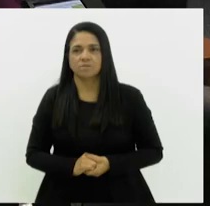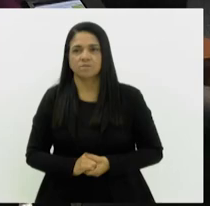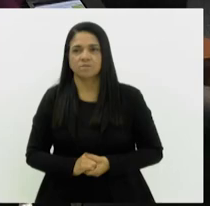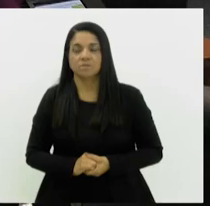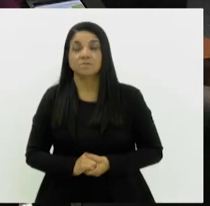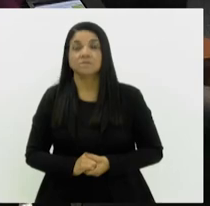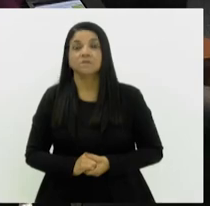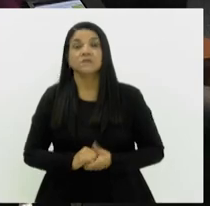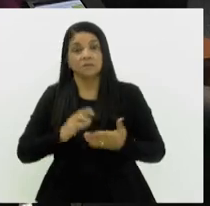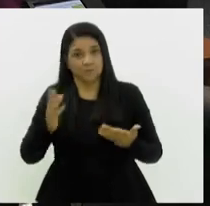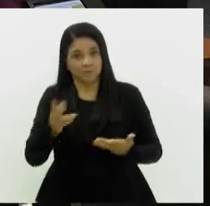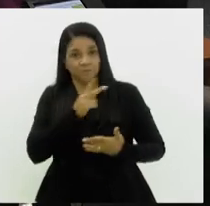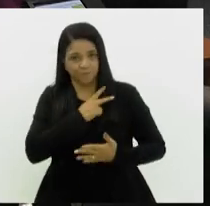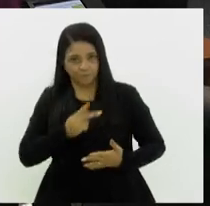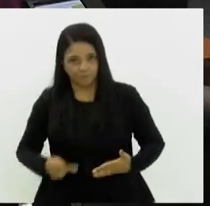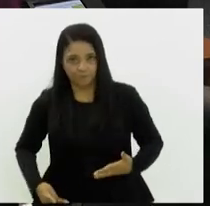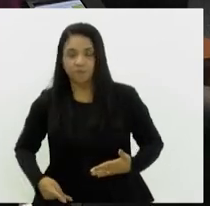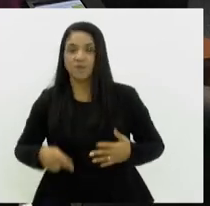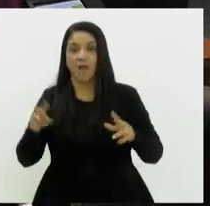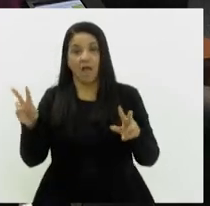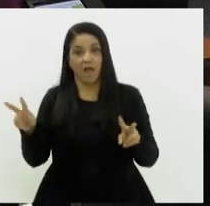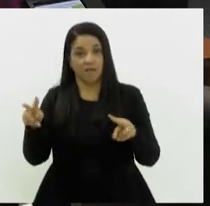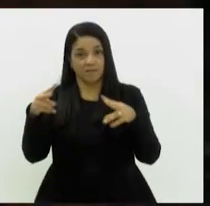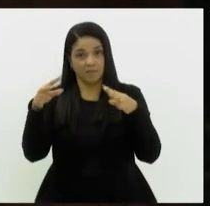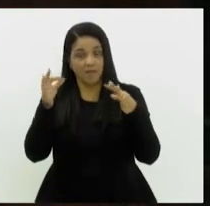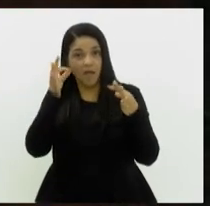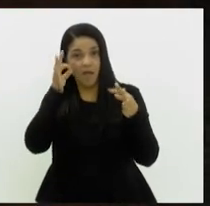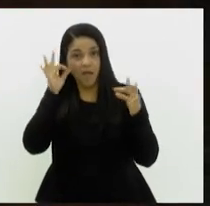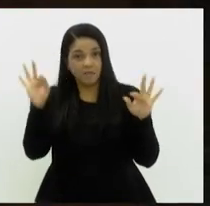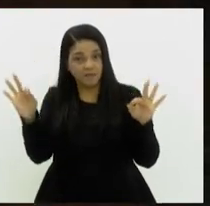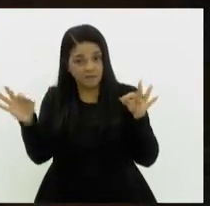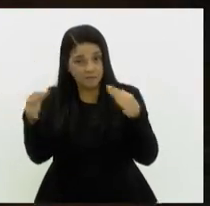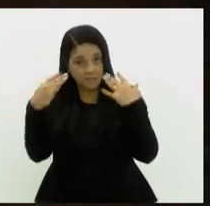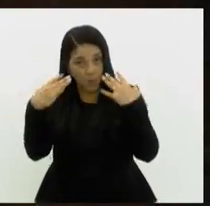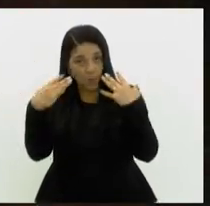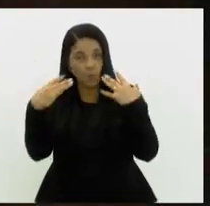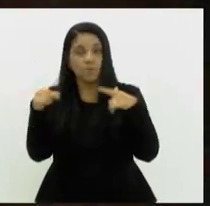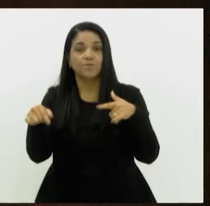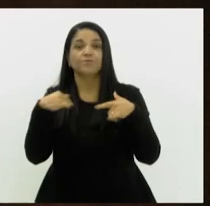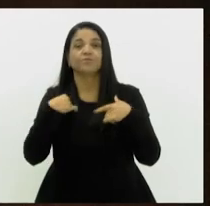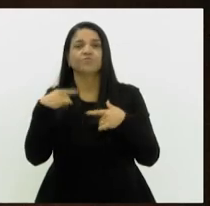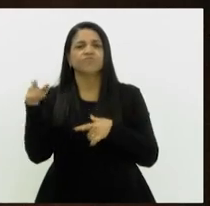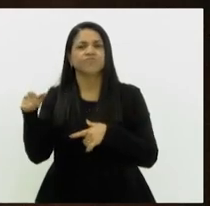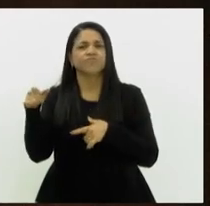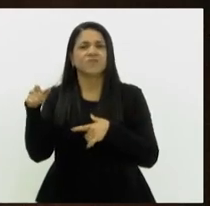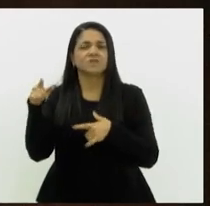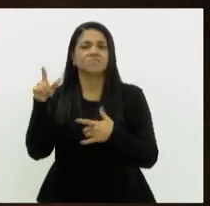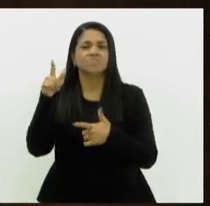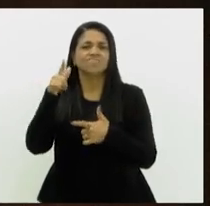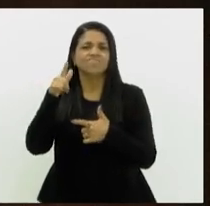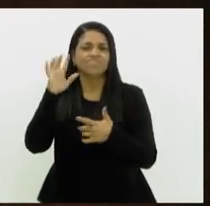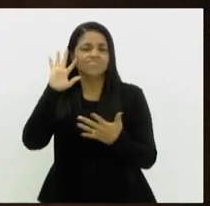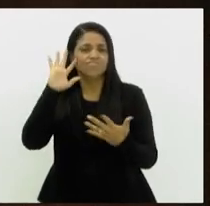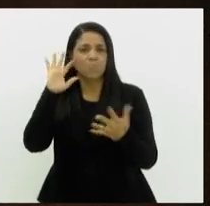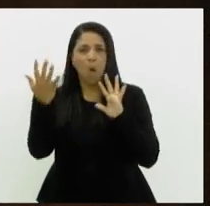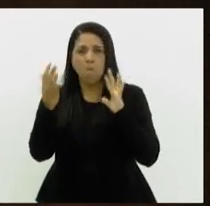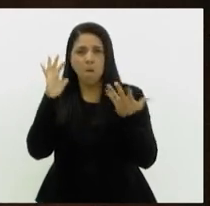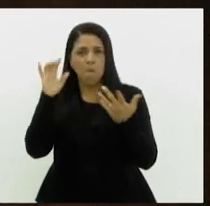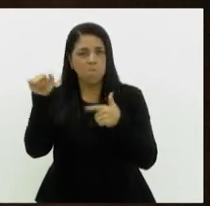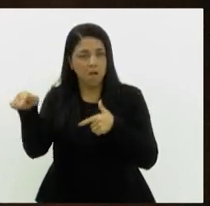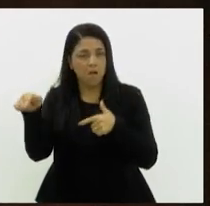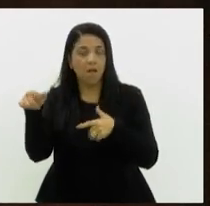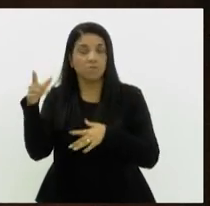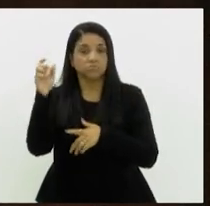Então, presidente, o que eu quero chamar a atenção é que essa tragédia que se abateu agora sobre Porto Alegre, ela de alguma forma tem se